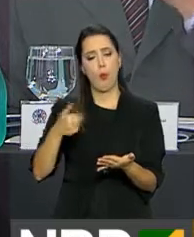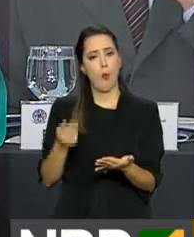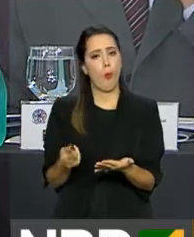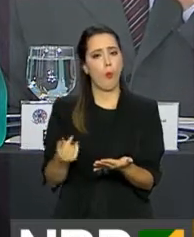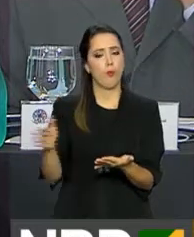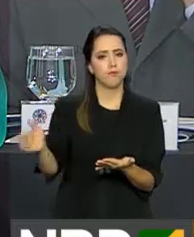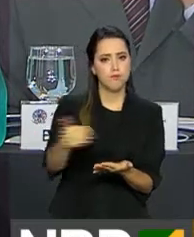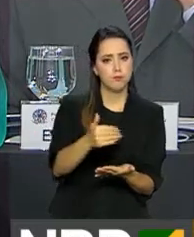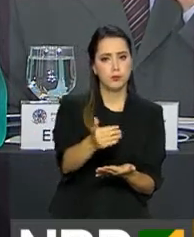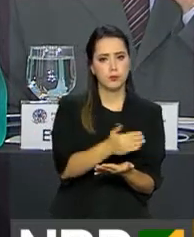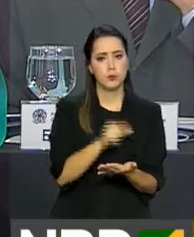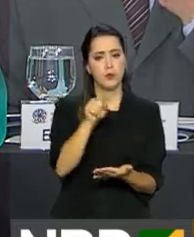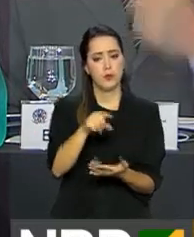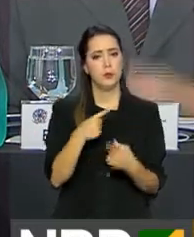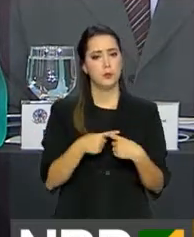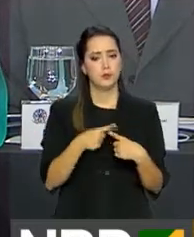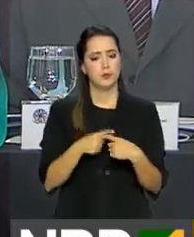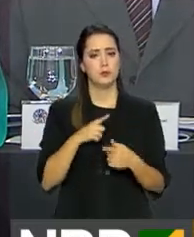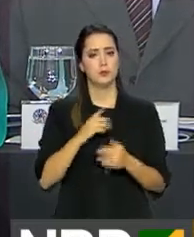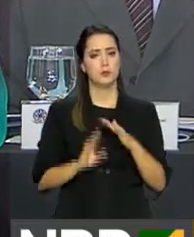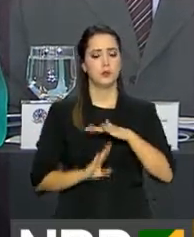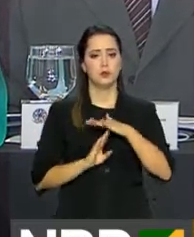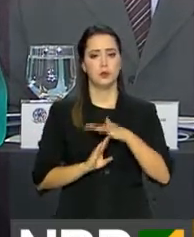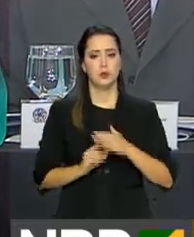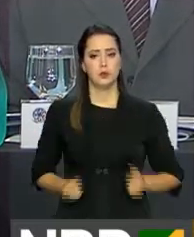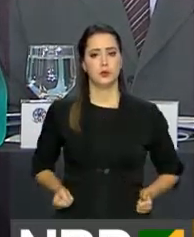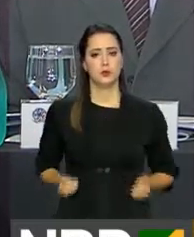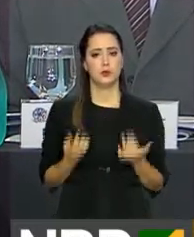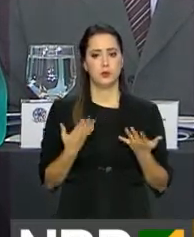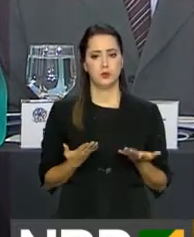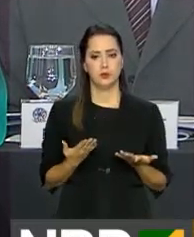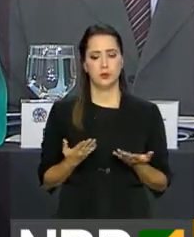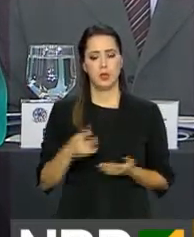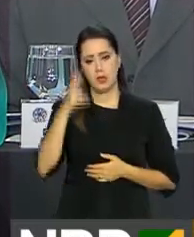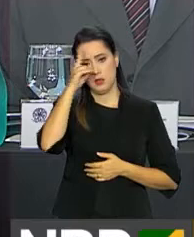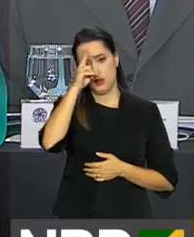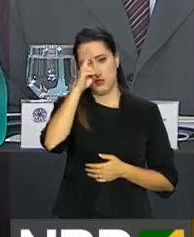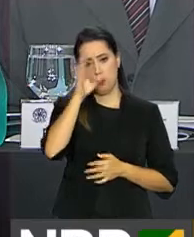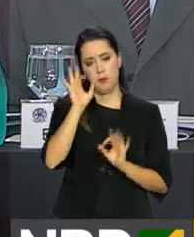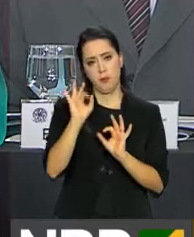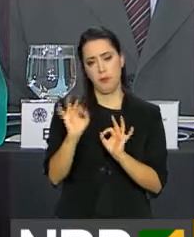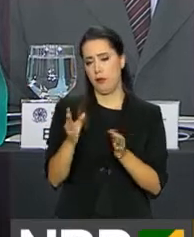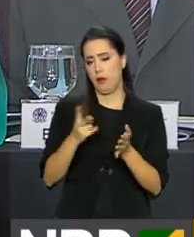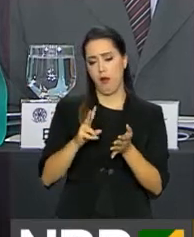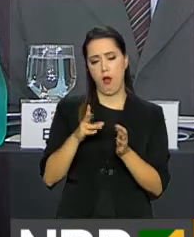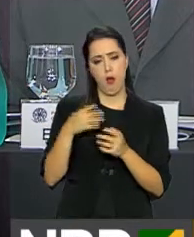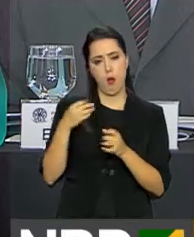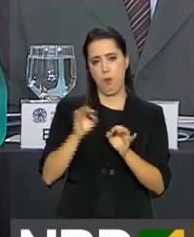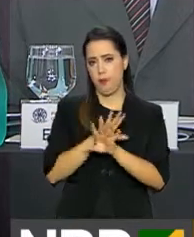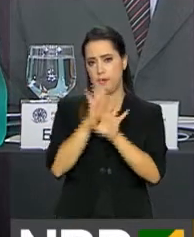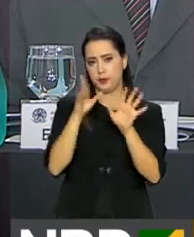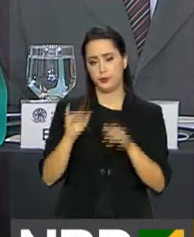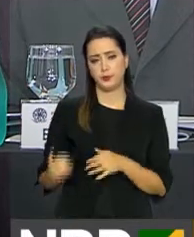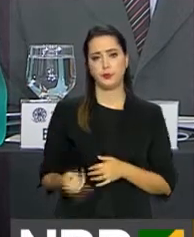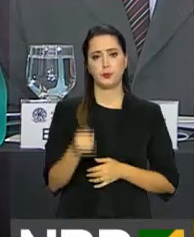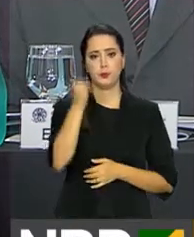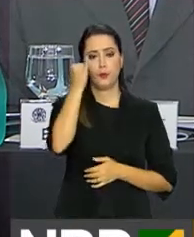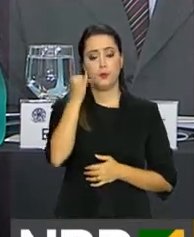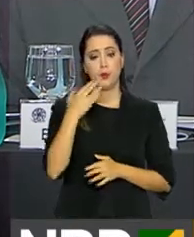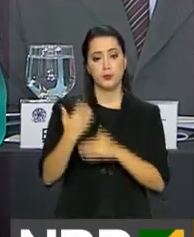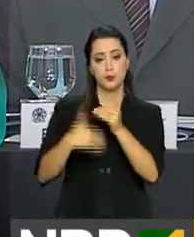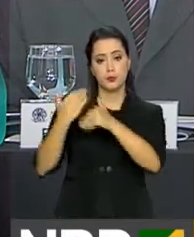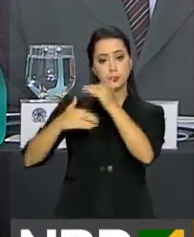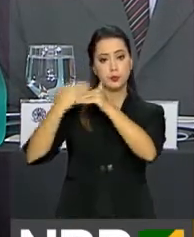dos gastos públicos recordar aqui coisas óbvias também os juros estavam